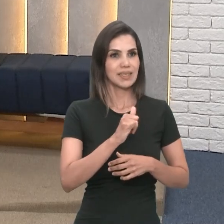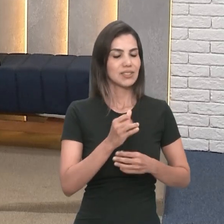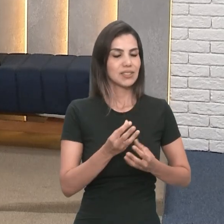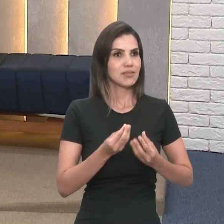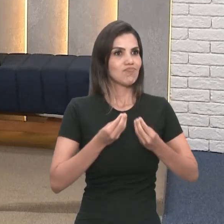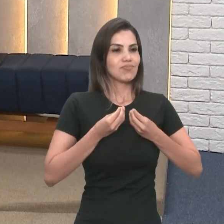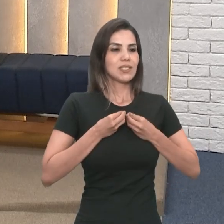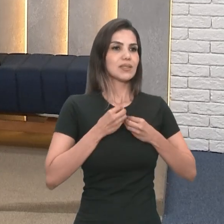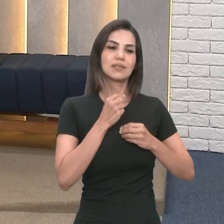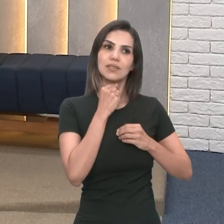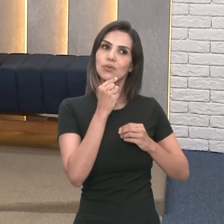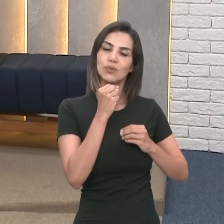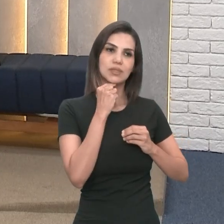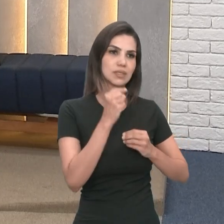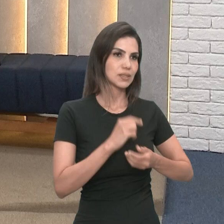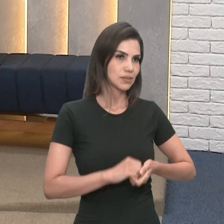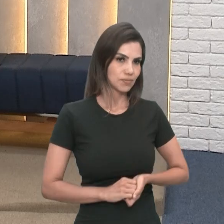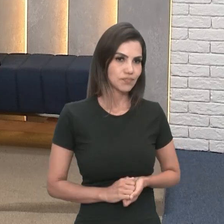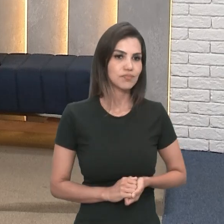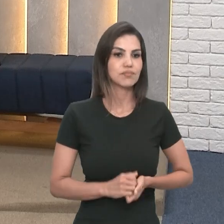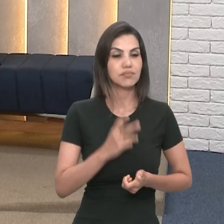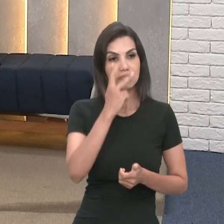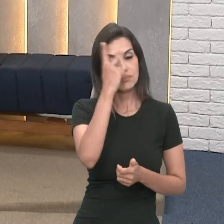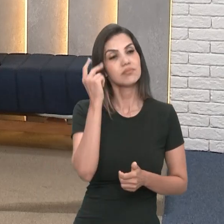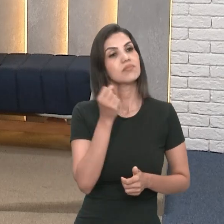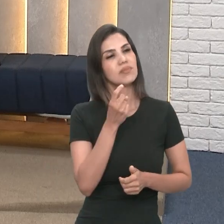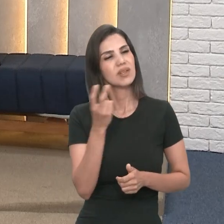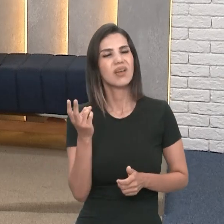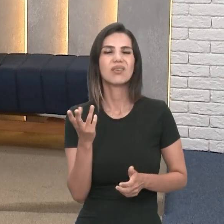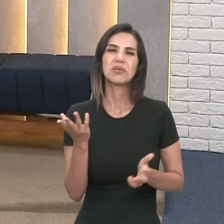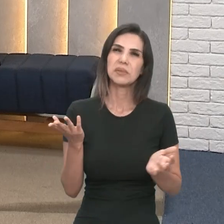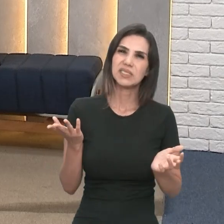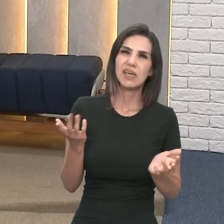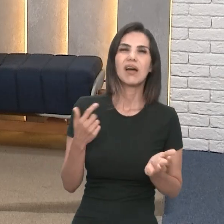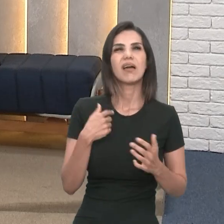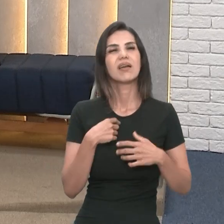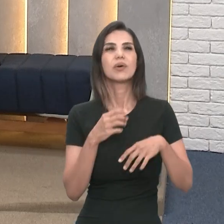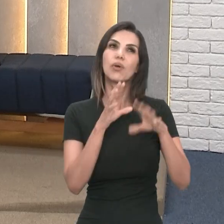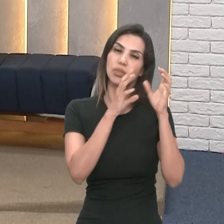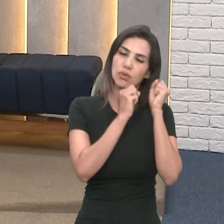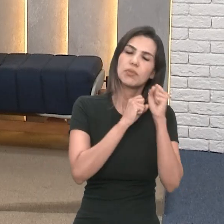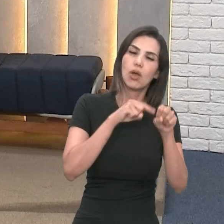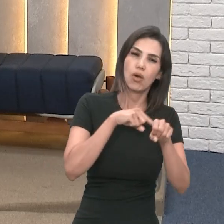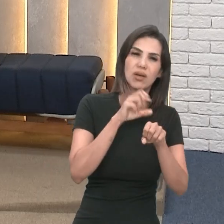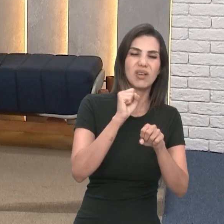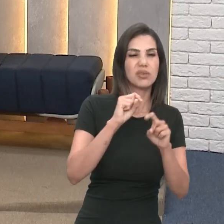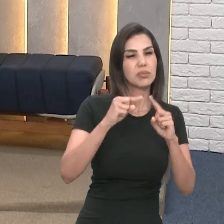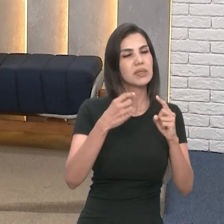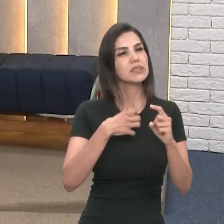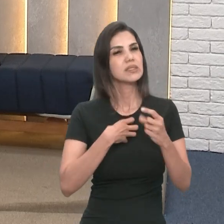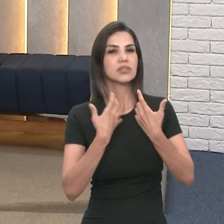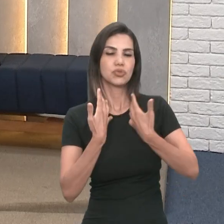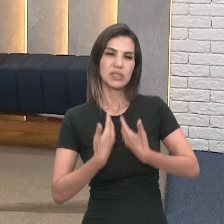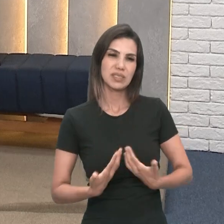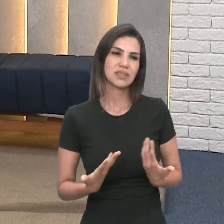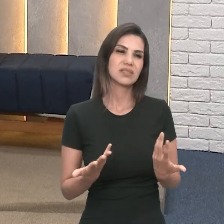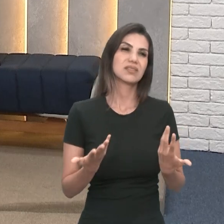pessoas que têm a percepção subjetiva que dormiu bem, né, mas está cansado,